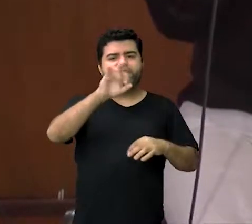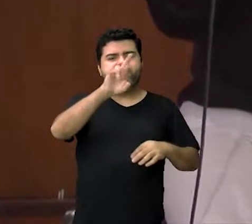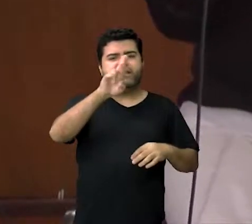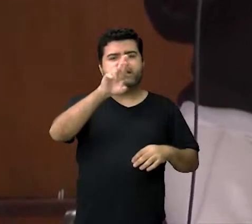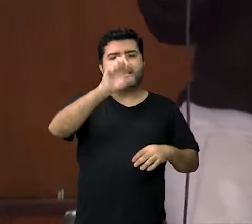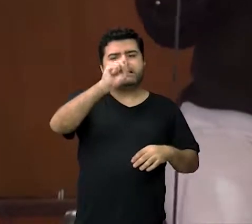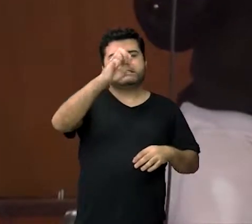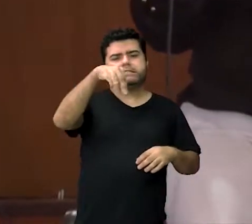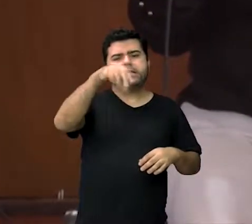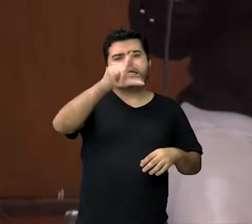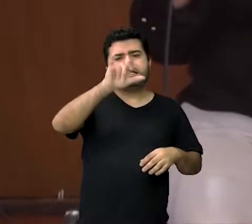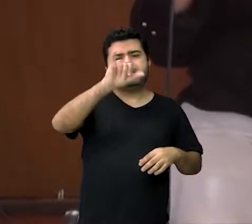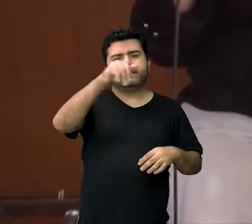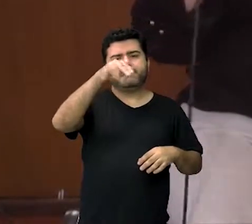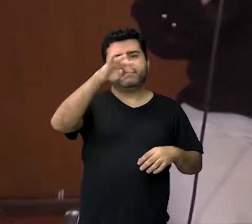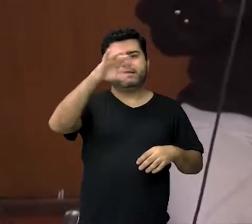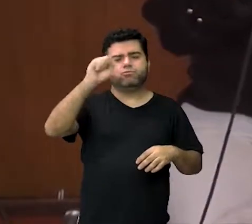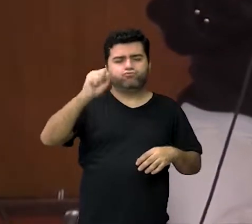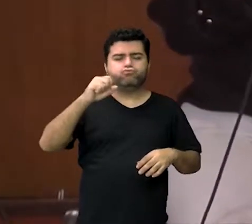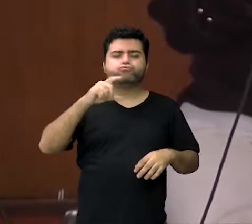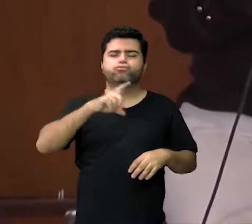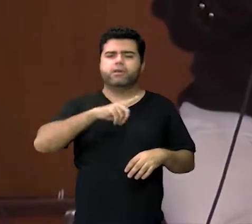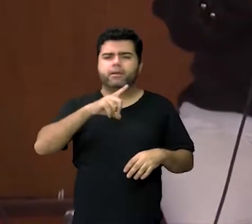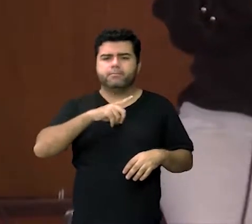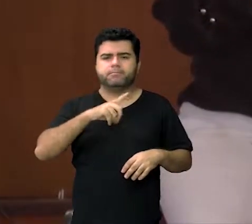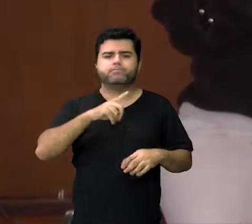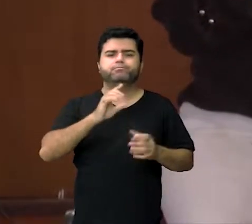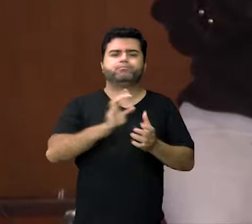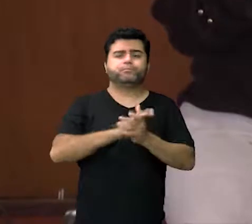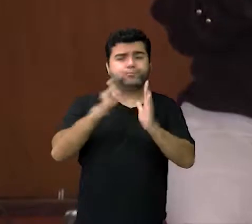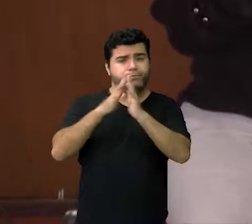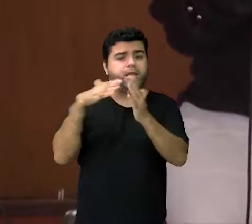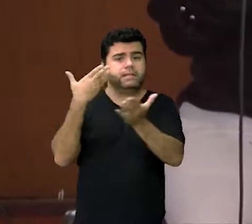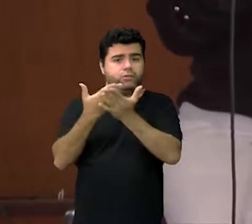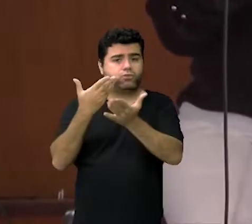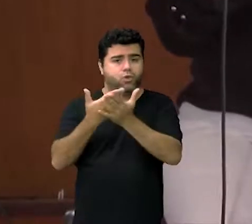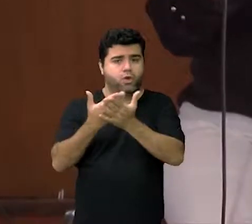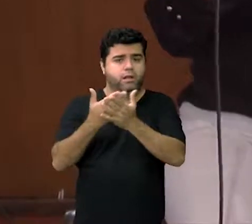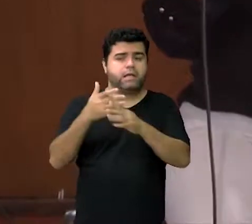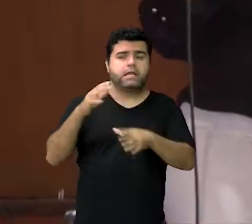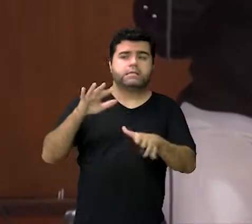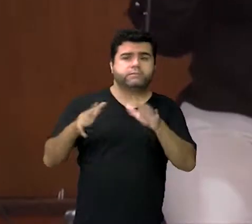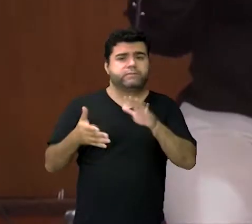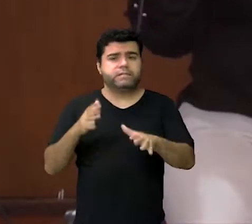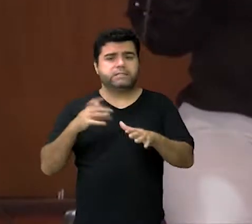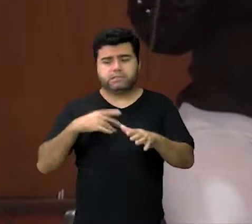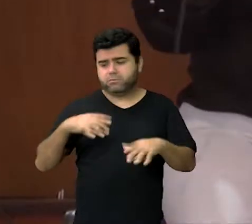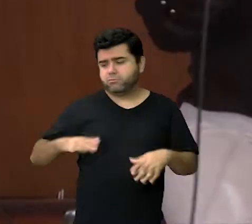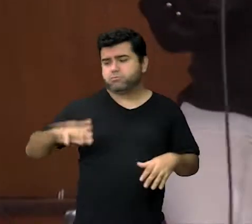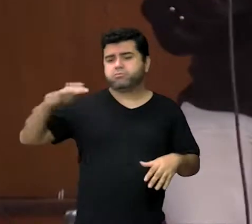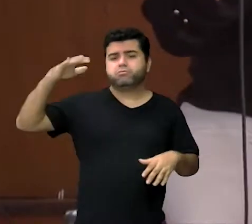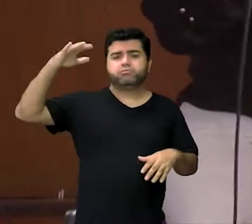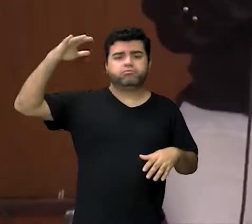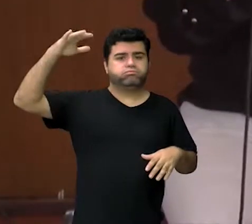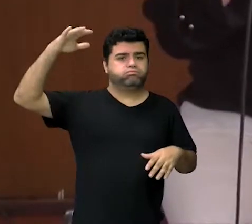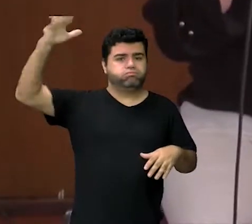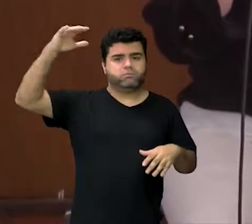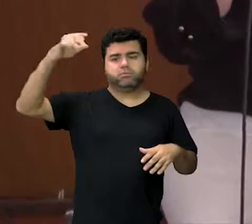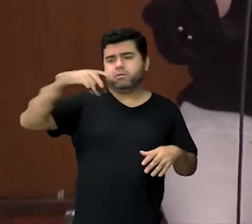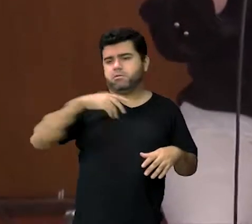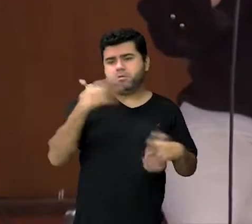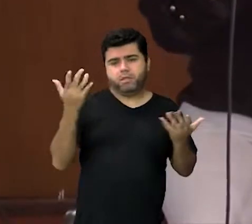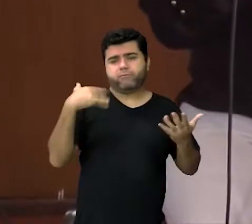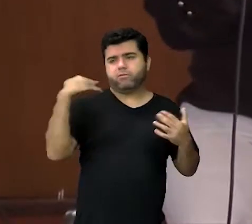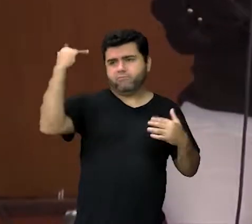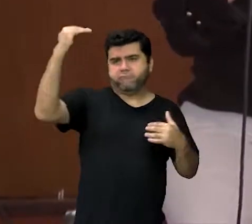escola, e residência assistida. Por que residência assistida? Porque os autistas, eles crescem, tornam-se adultos, como nós todos